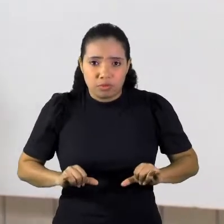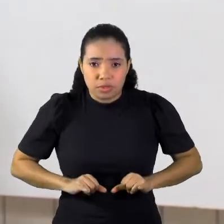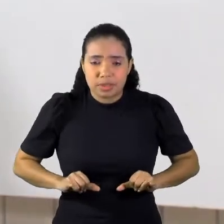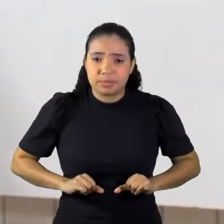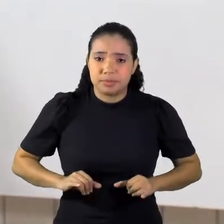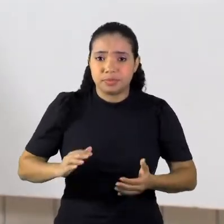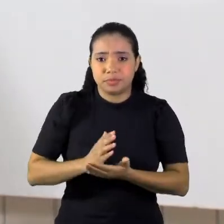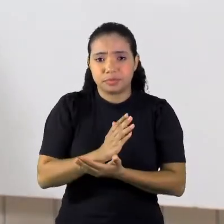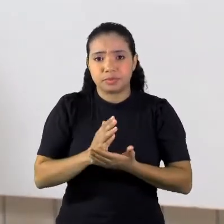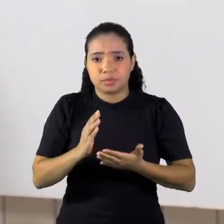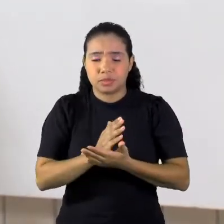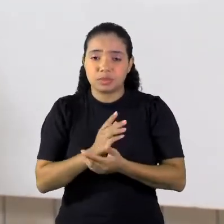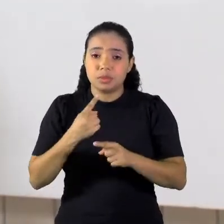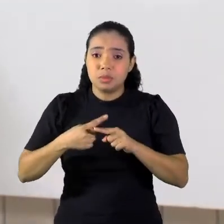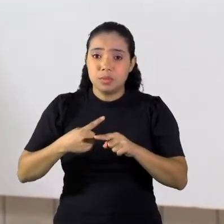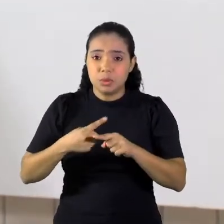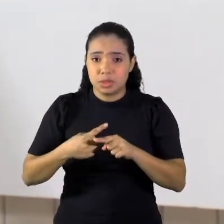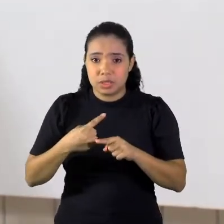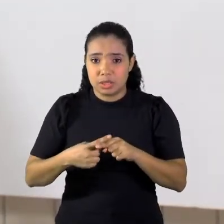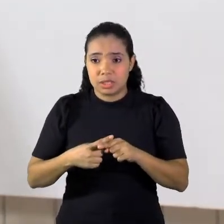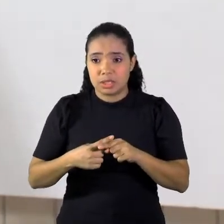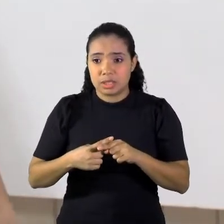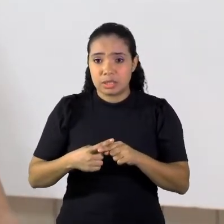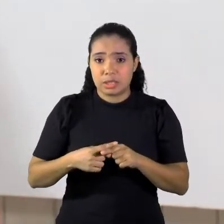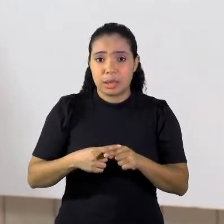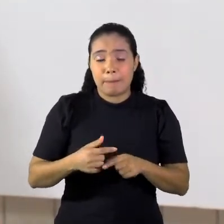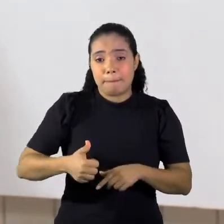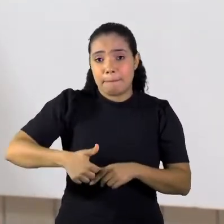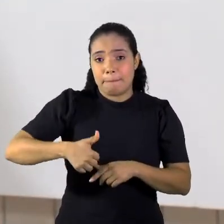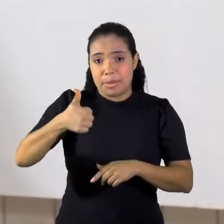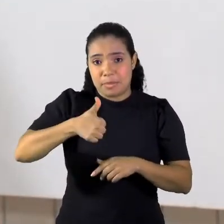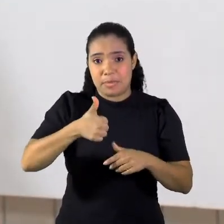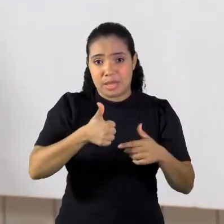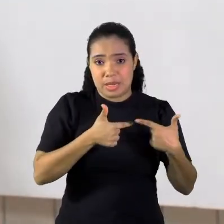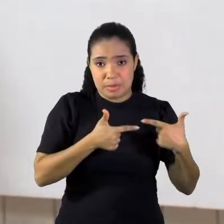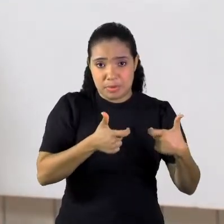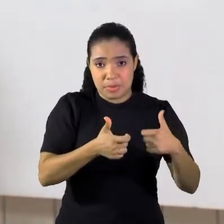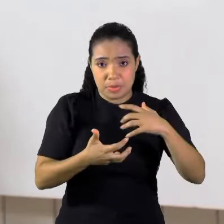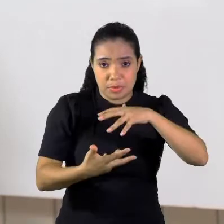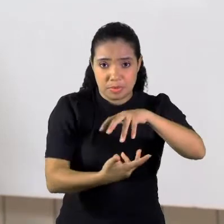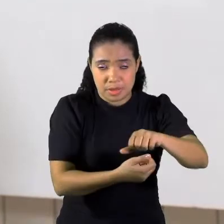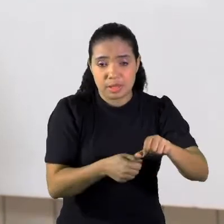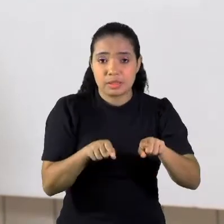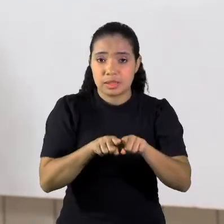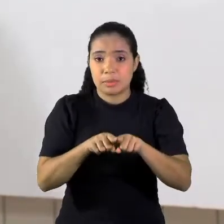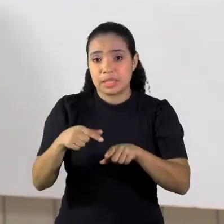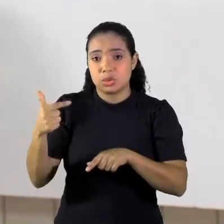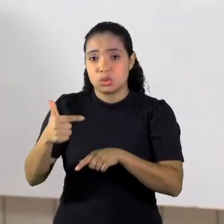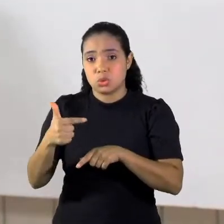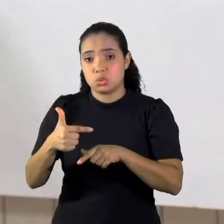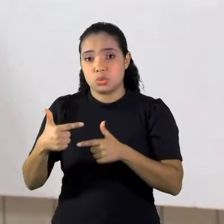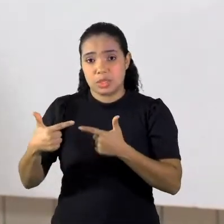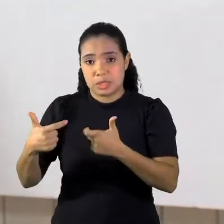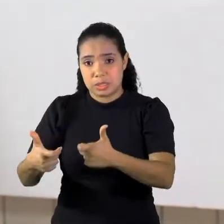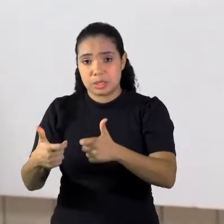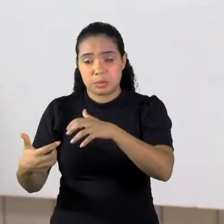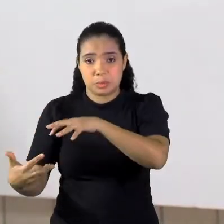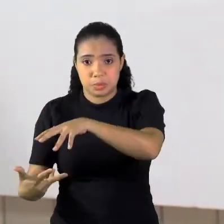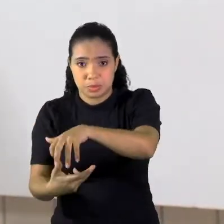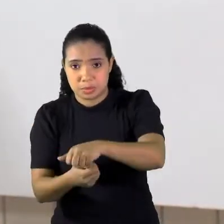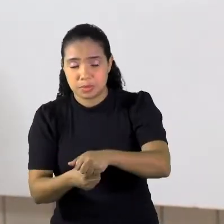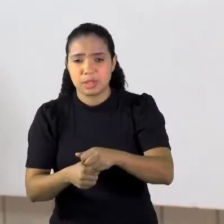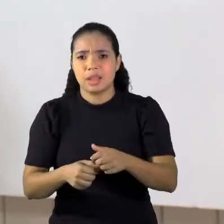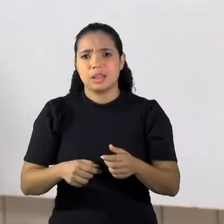alguma consequência por causa da Primeira Grande Guerra e da Segunda Grande Guerra. Assim que ocorreram